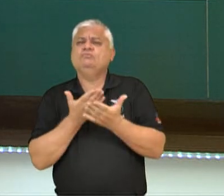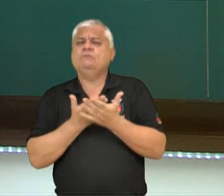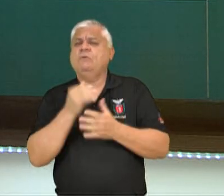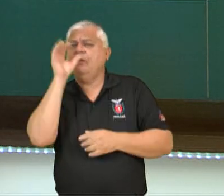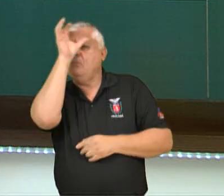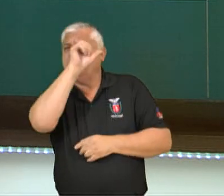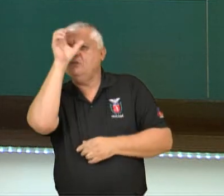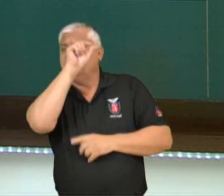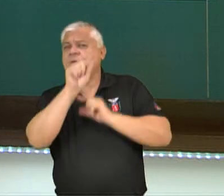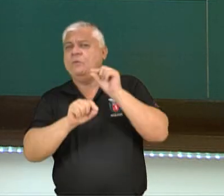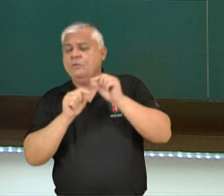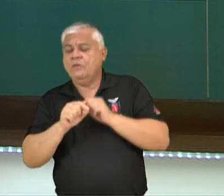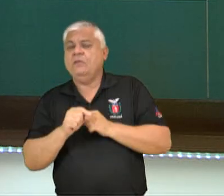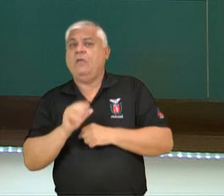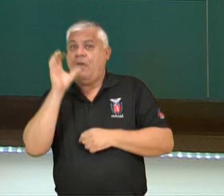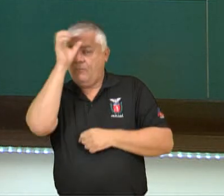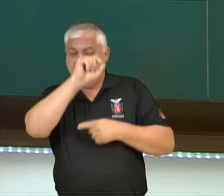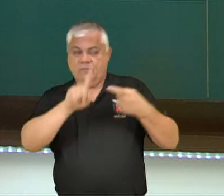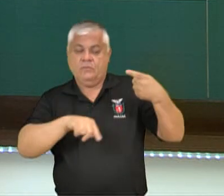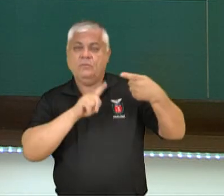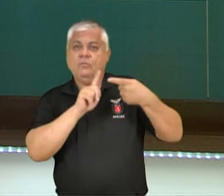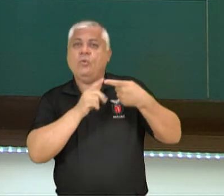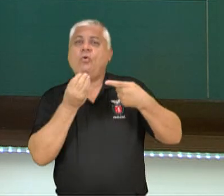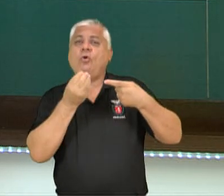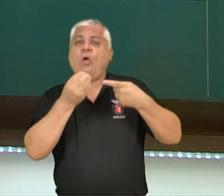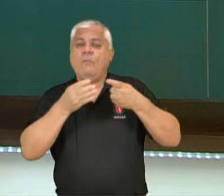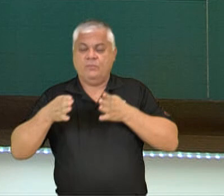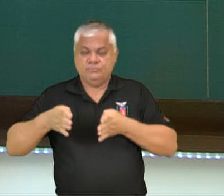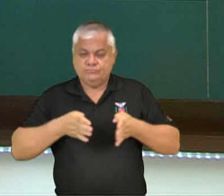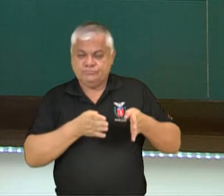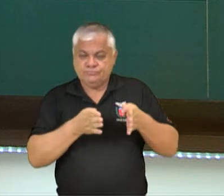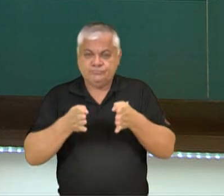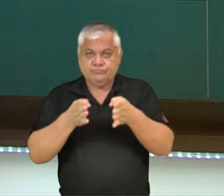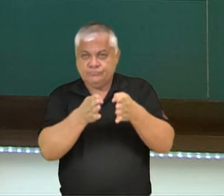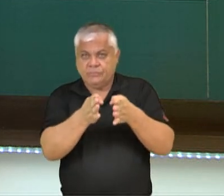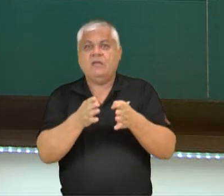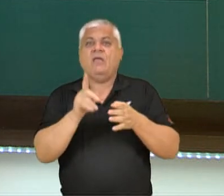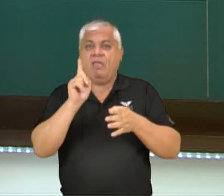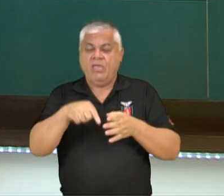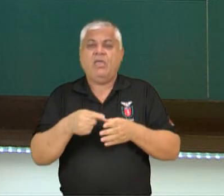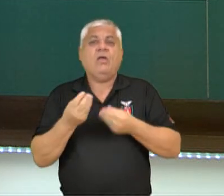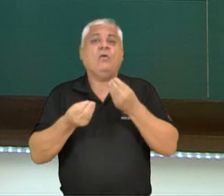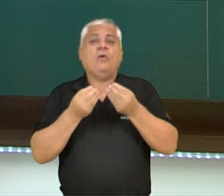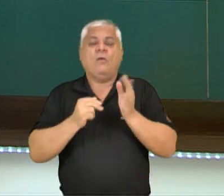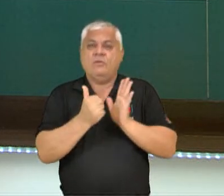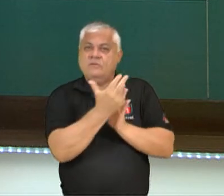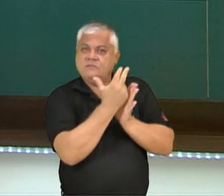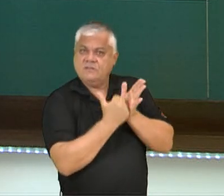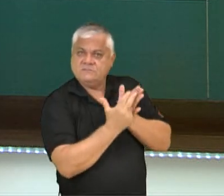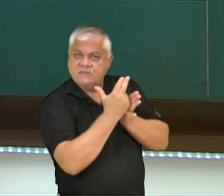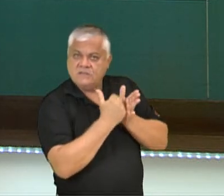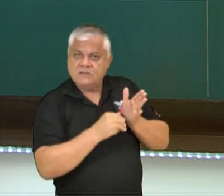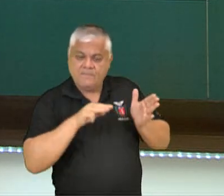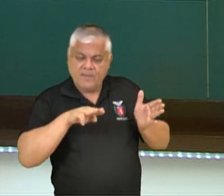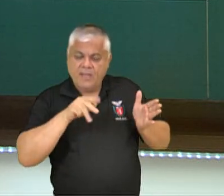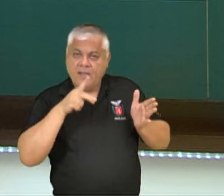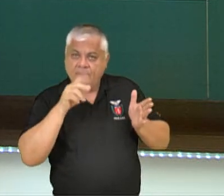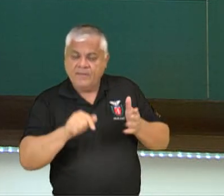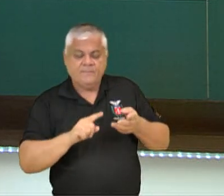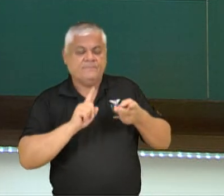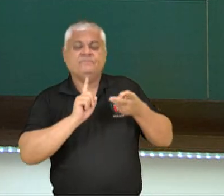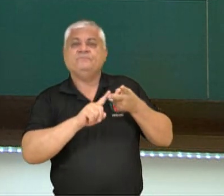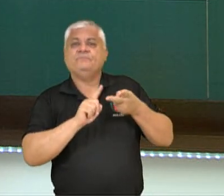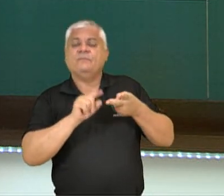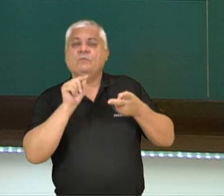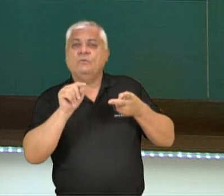estudamos? A gente viu um pouquinho sobre como é o percurso da corrida de orientação, como que ele é desenhado nos mapas. A gente